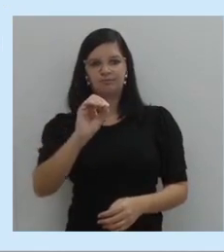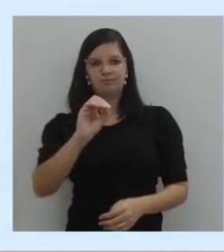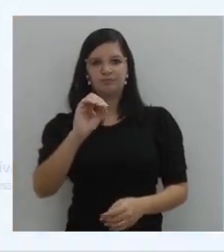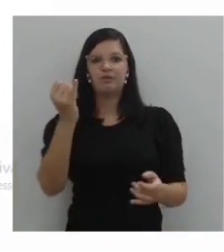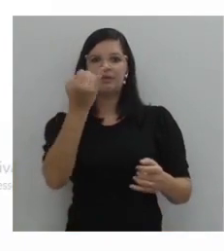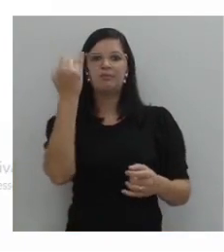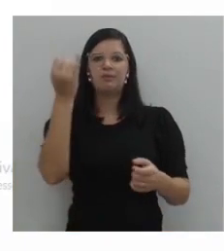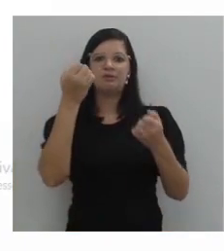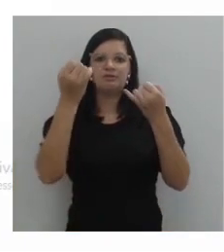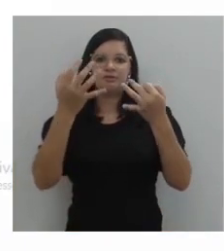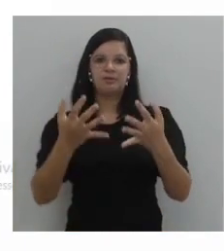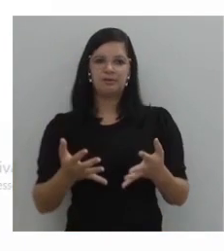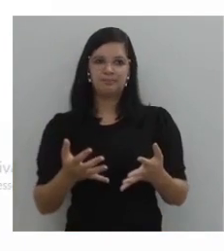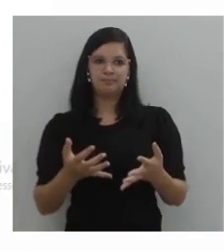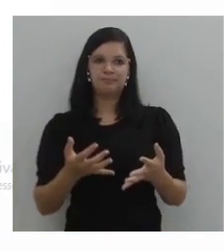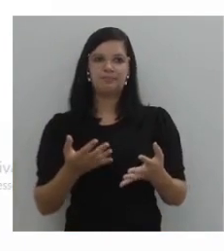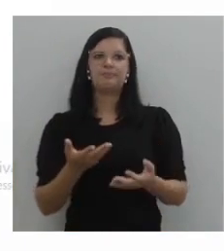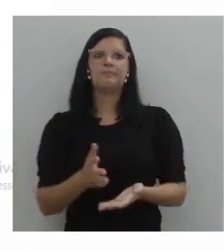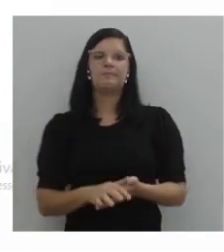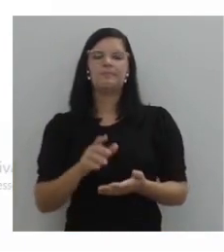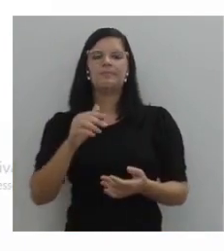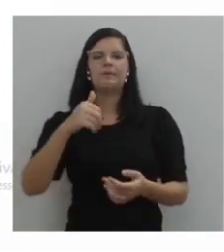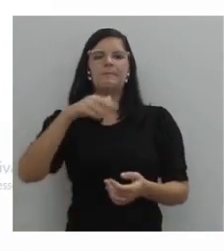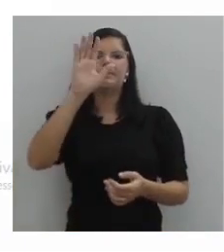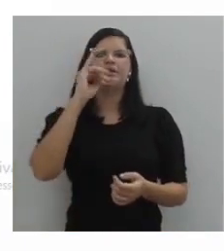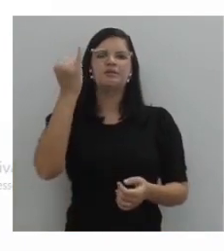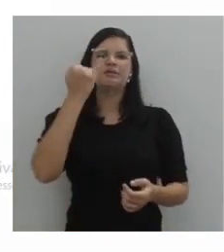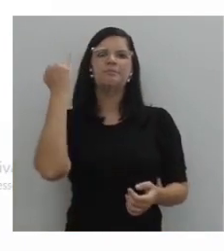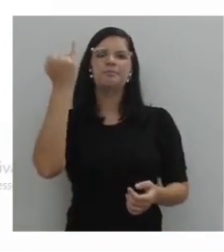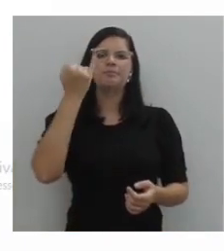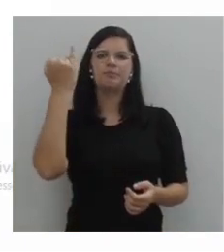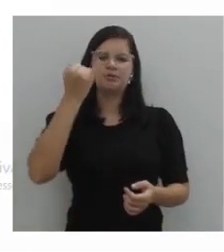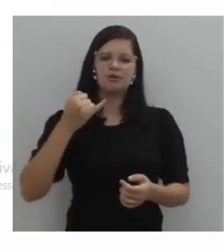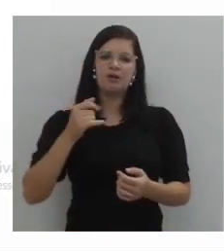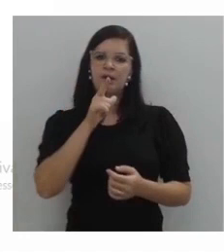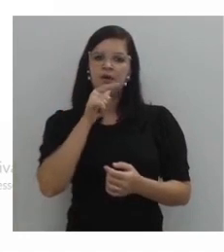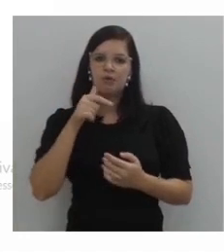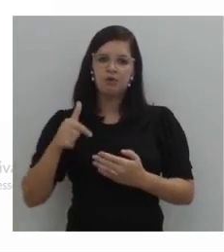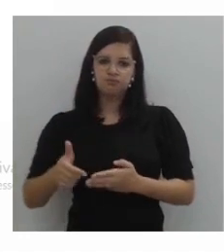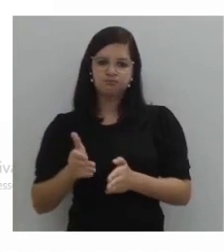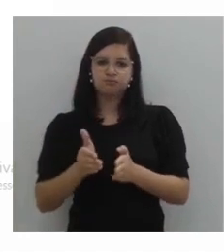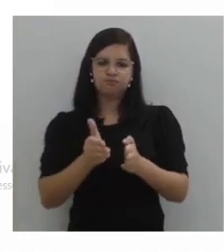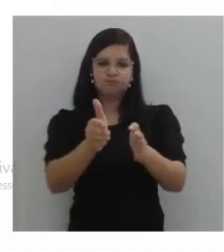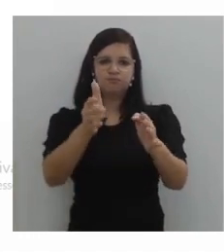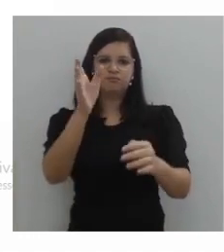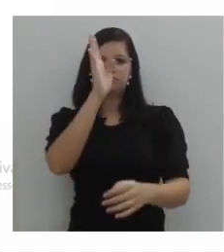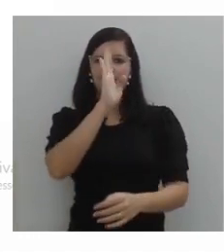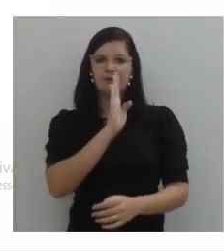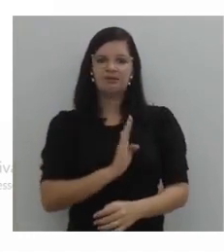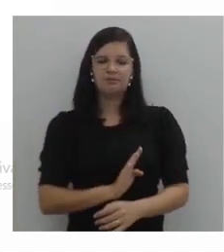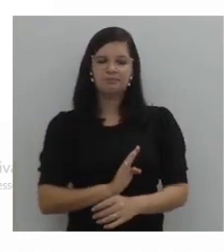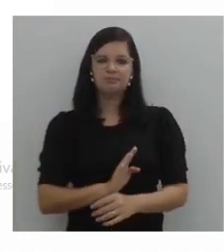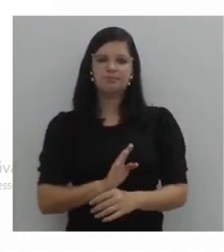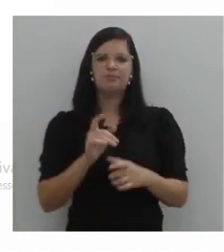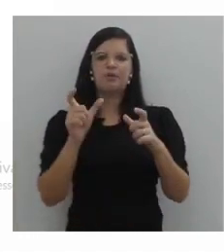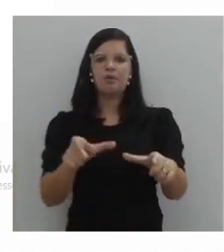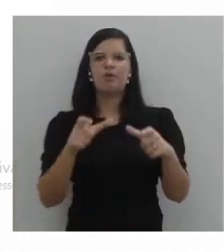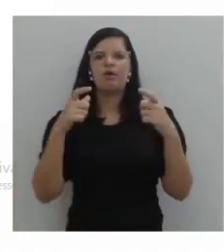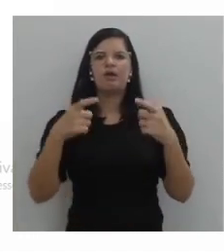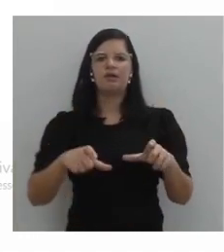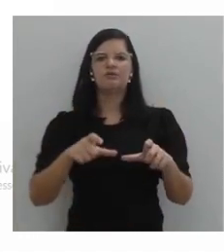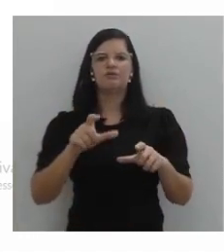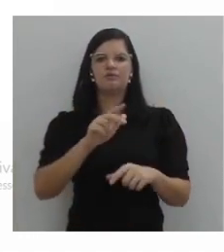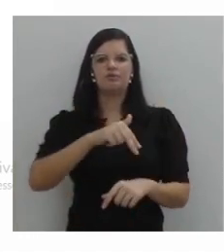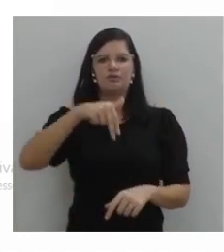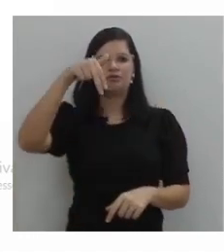na tela. A bacia do Rio São Francisco é uma das mais importantes bacias hidrográficas do Brasil, tá? Está localizada